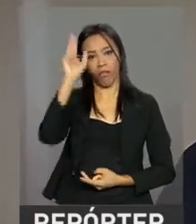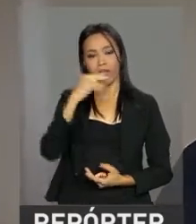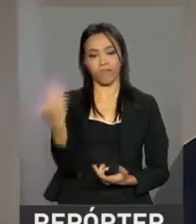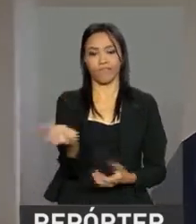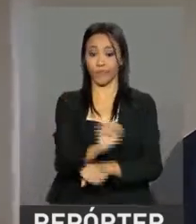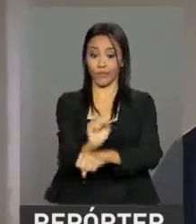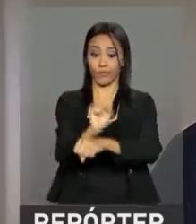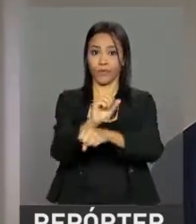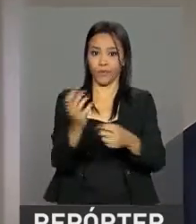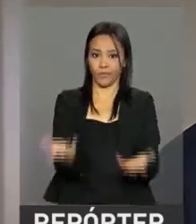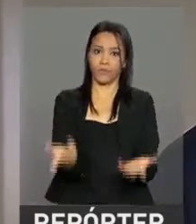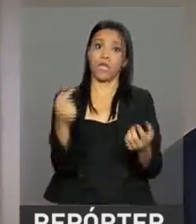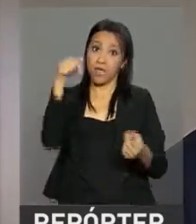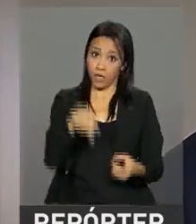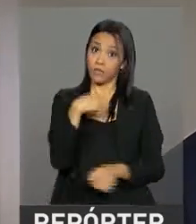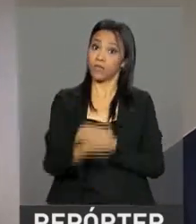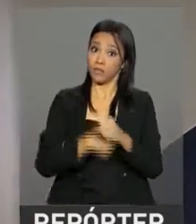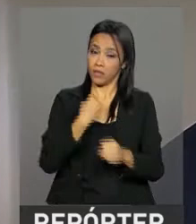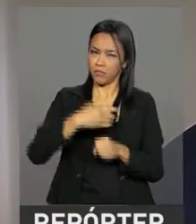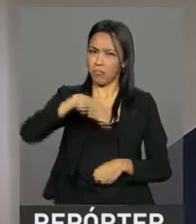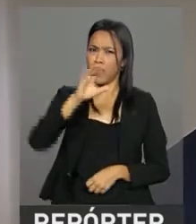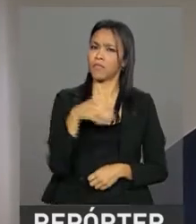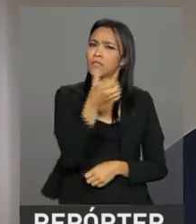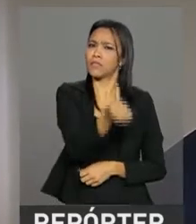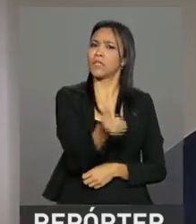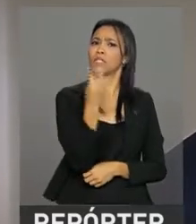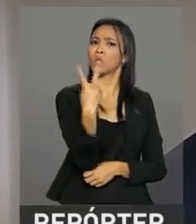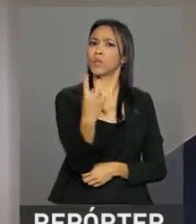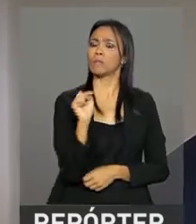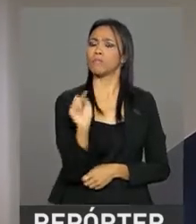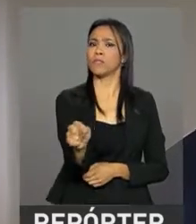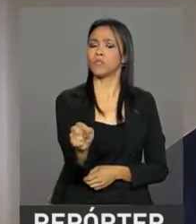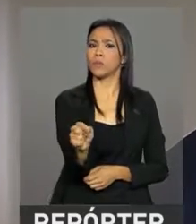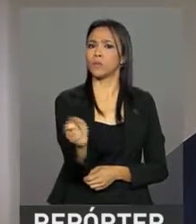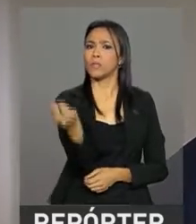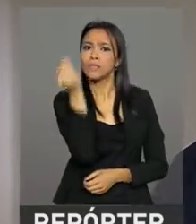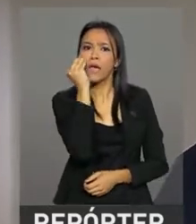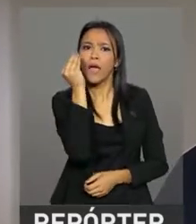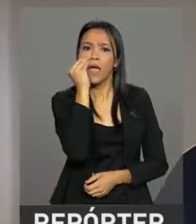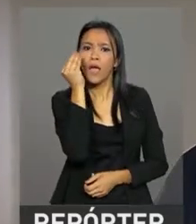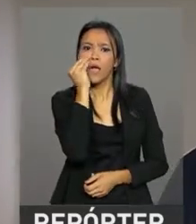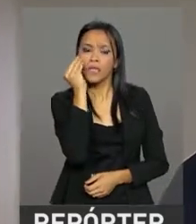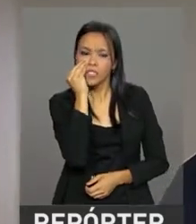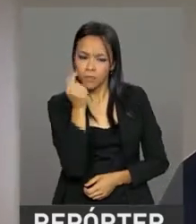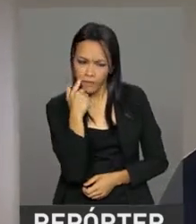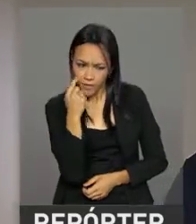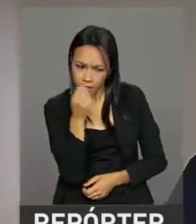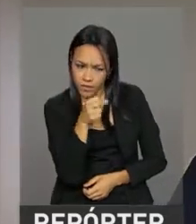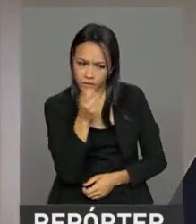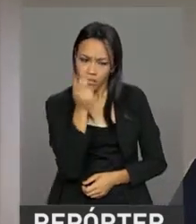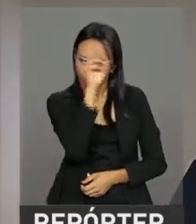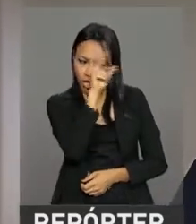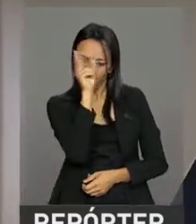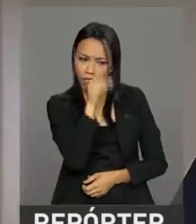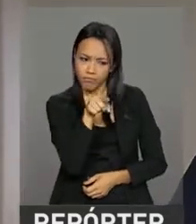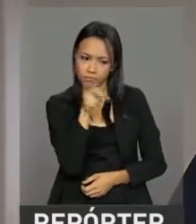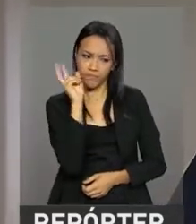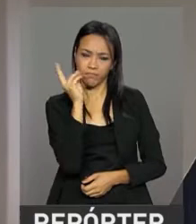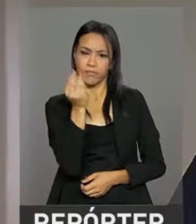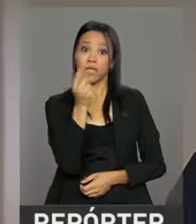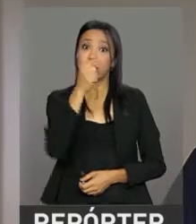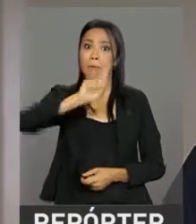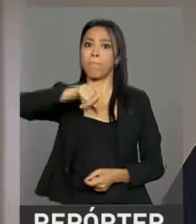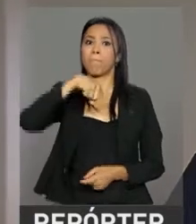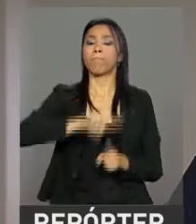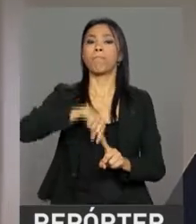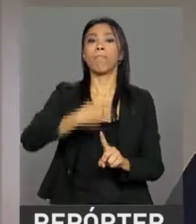influência de álcool. Esse ano a gente também fez mais de 62 mil testes para ver se motoristas estavam dirigindo sob a influência de álcool e mais